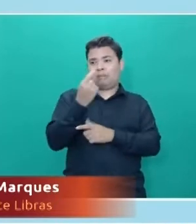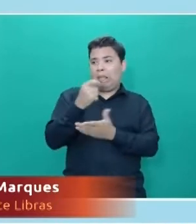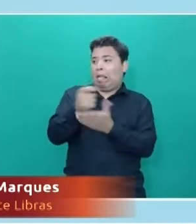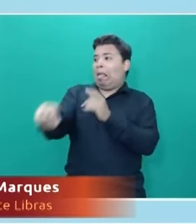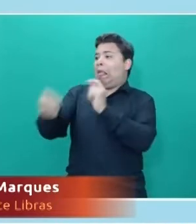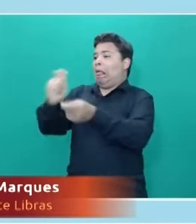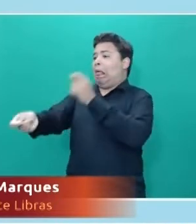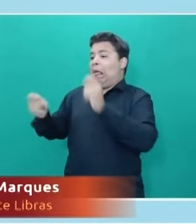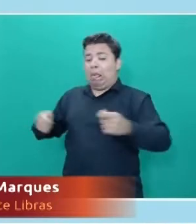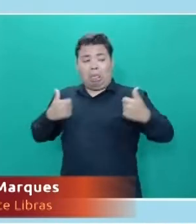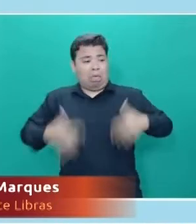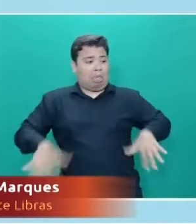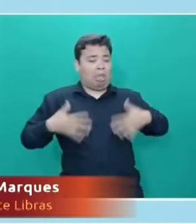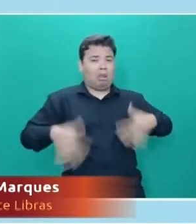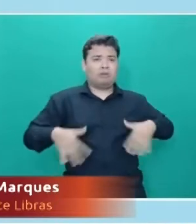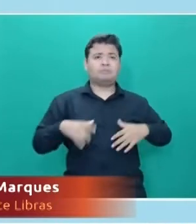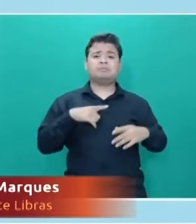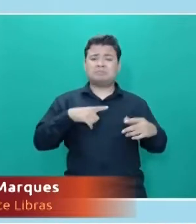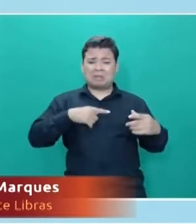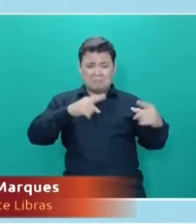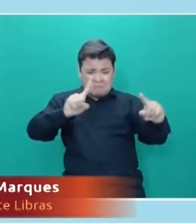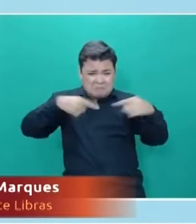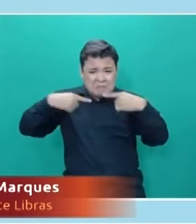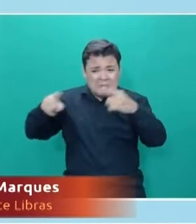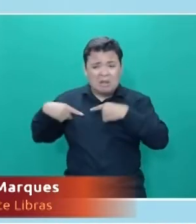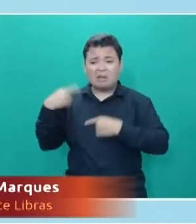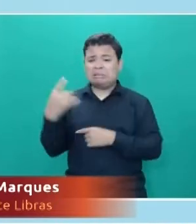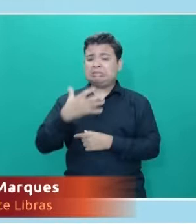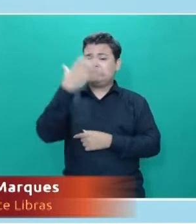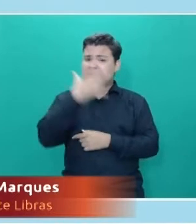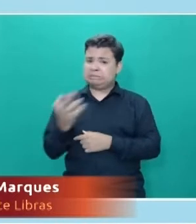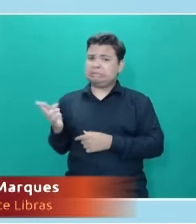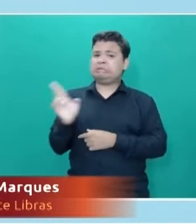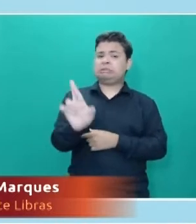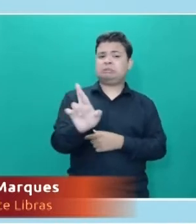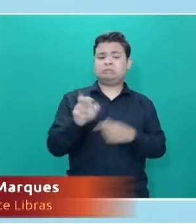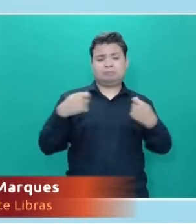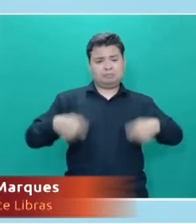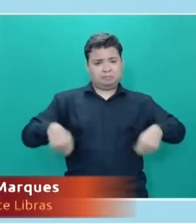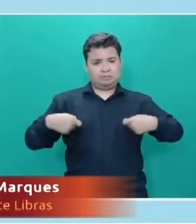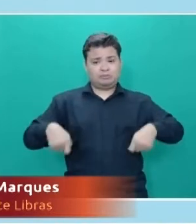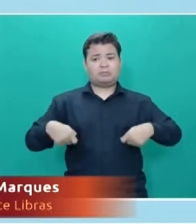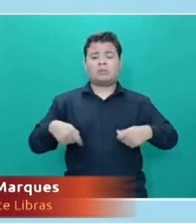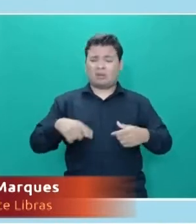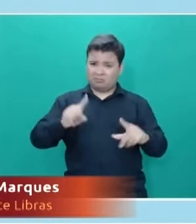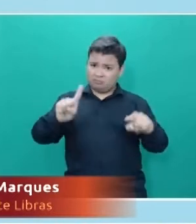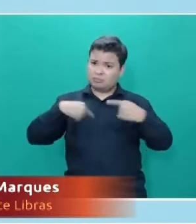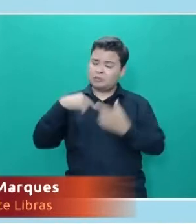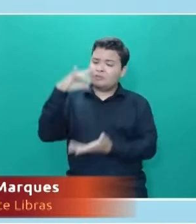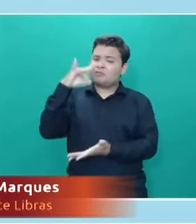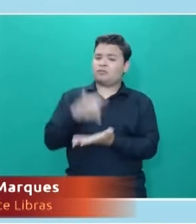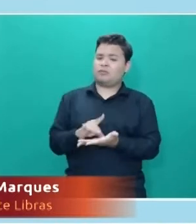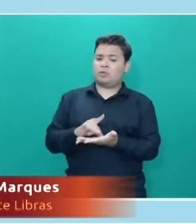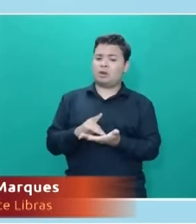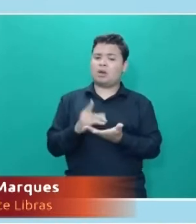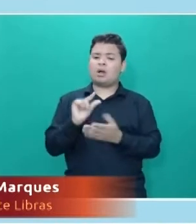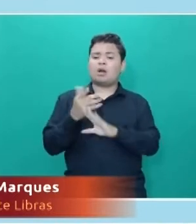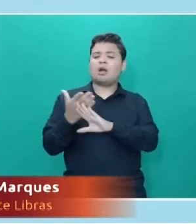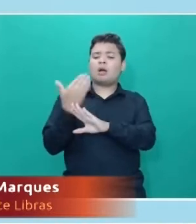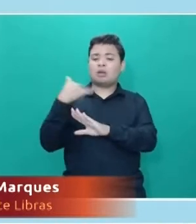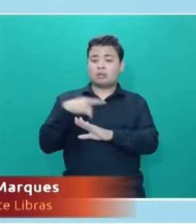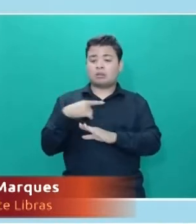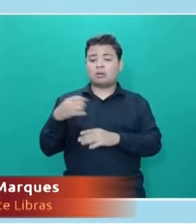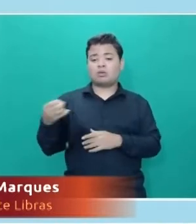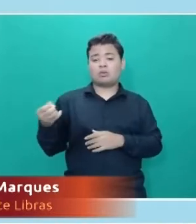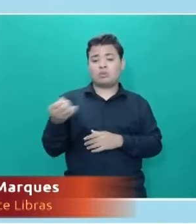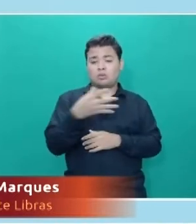ser enfrentados de forma séria e profissional pelos nossos representantes, Camila. E eu acho que esse é o grande desafio. Nós acabamos de ter uma nova legislatura eleita,